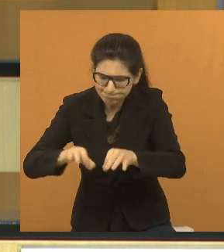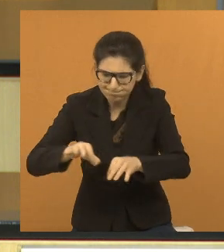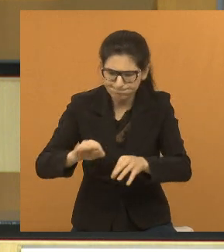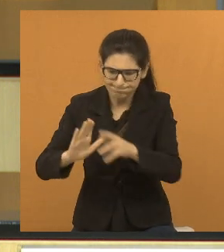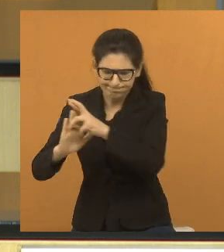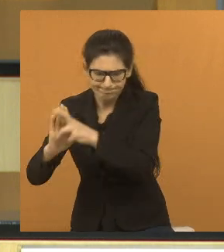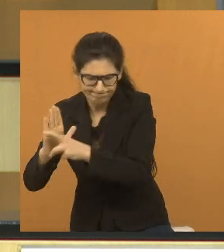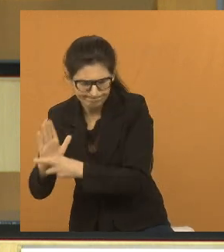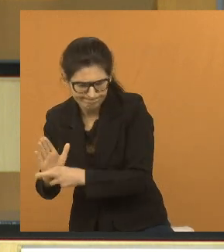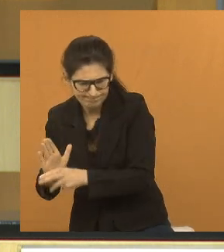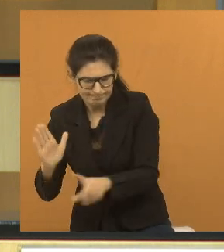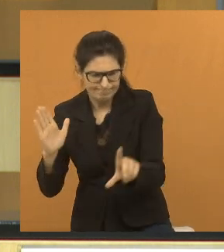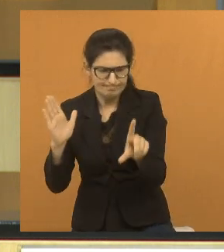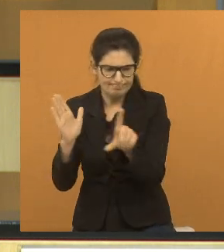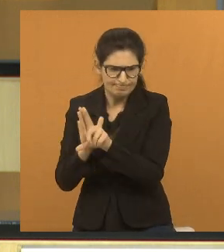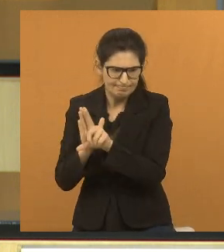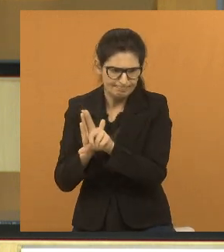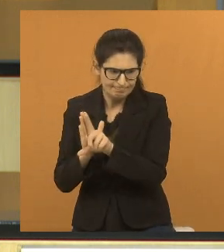de uso e ocupação do solo,